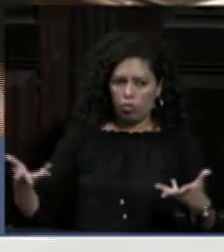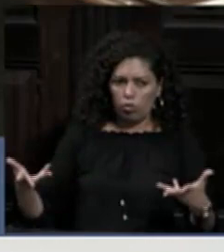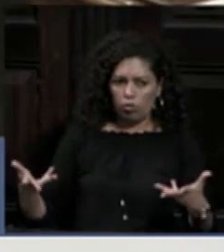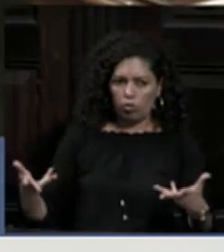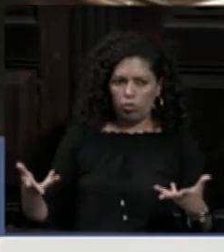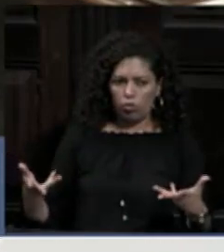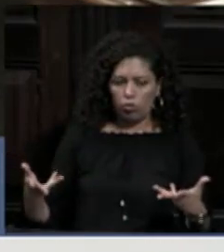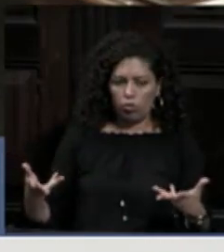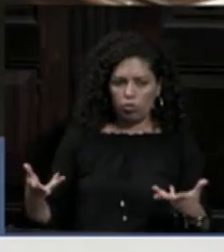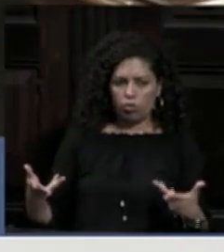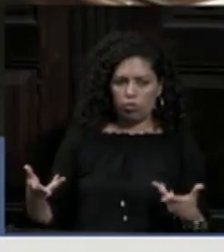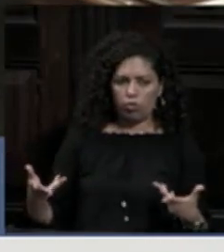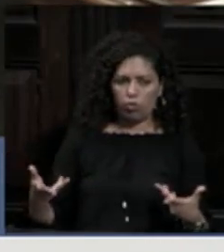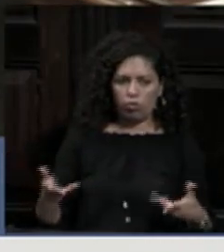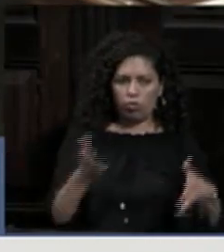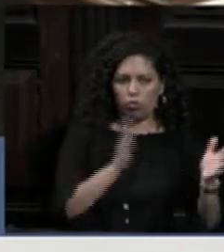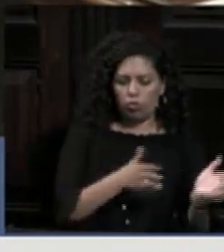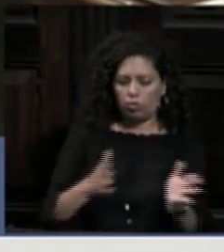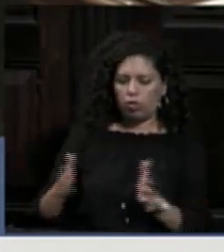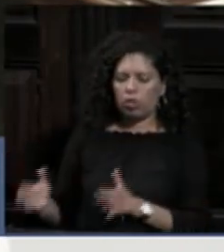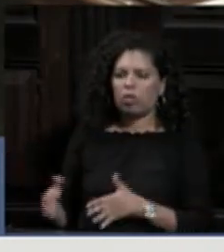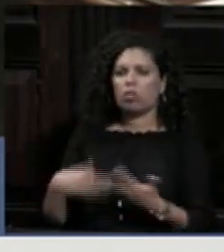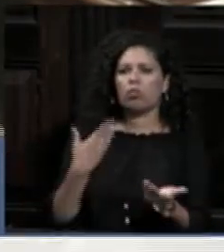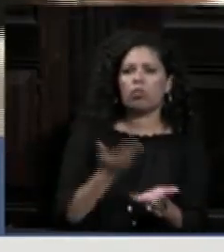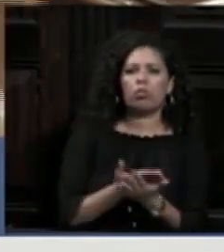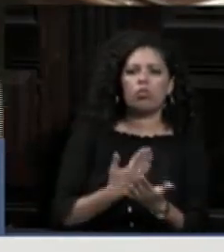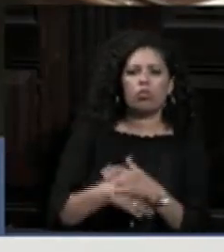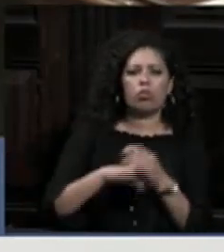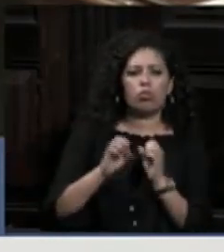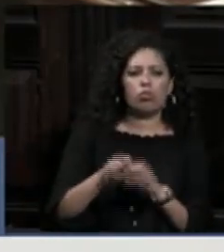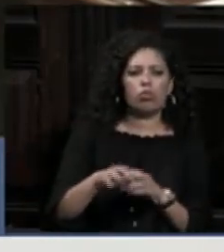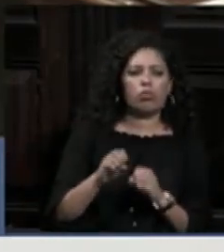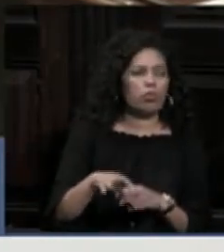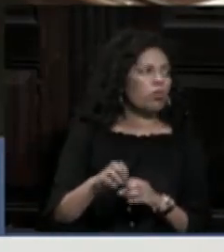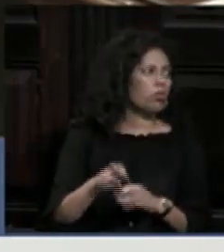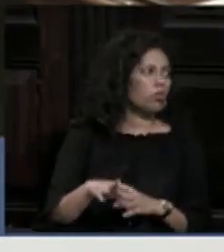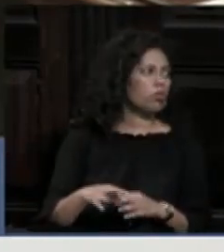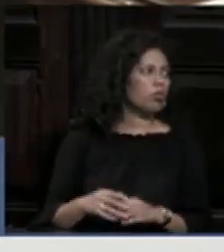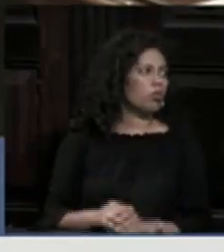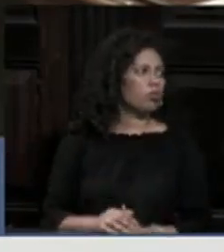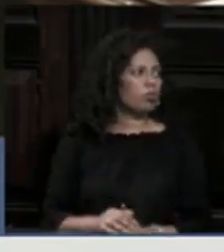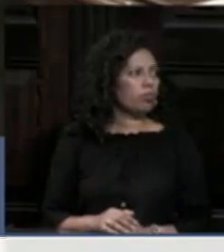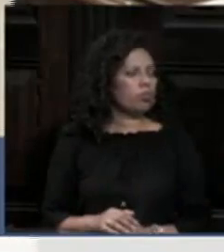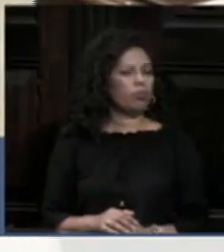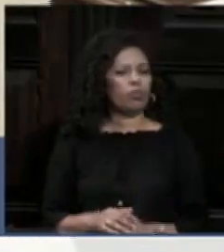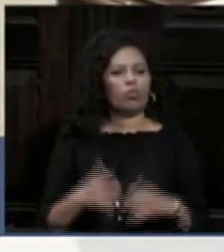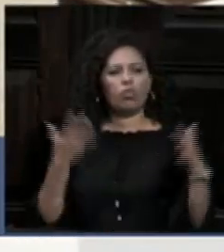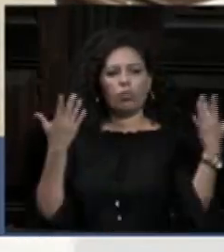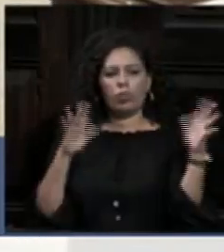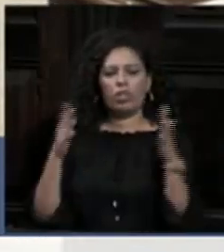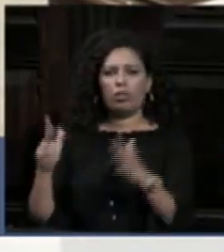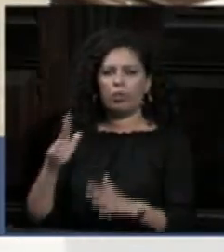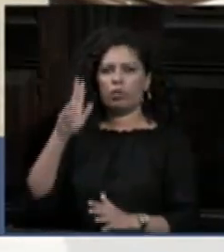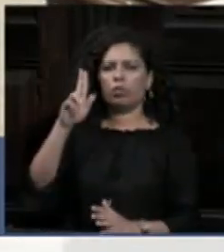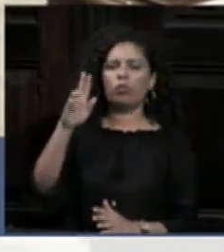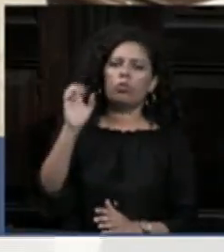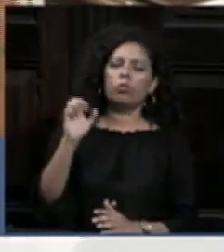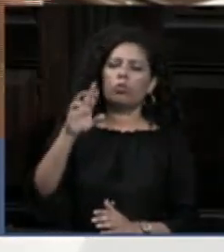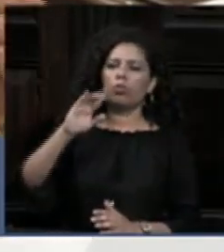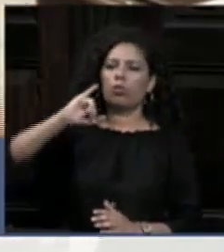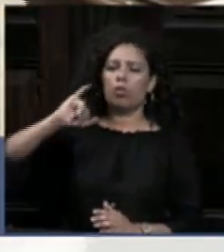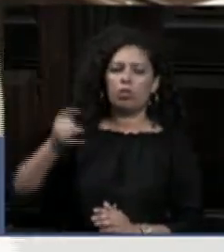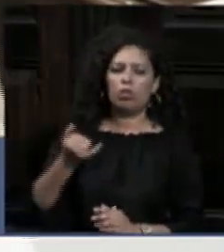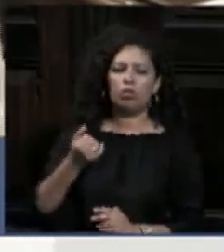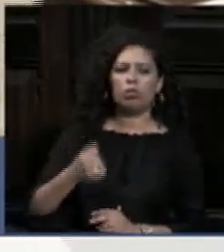da organização estudantil e da sua formação universitária viva uerj ao é